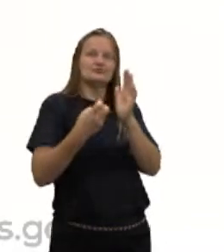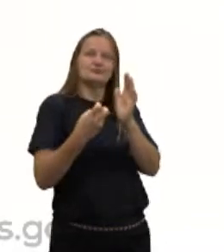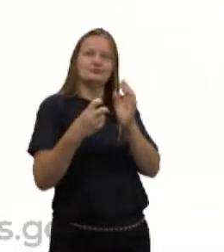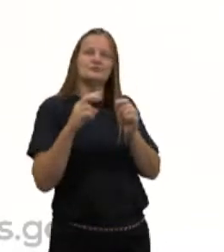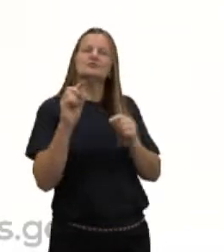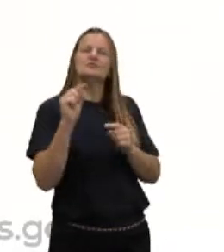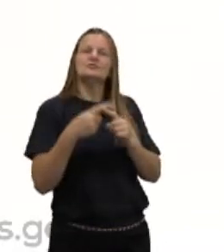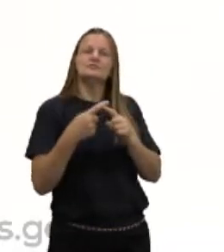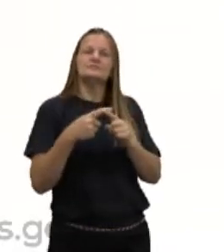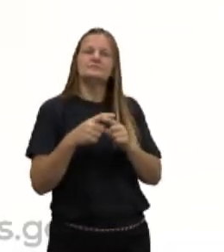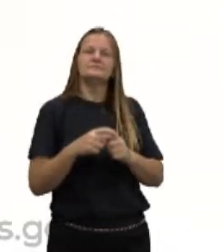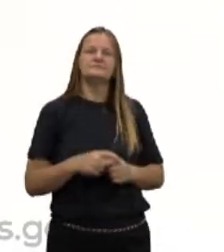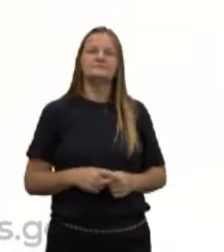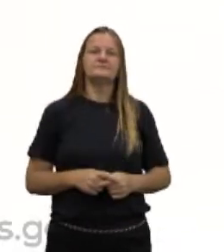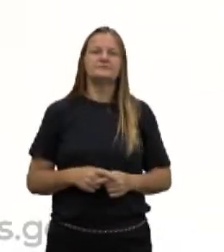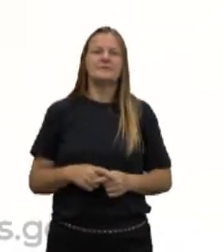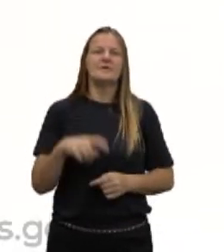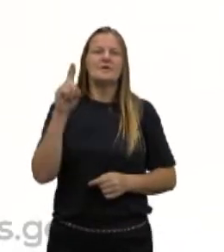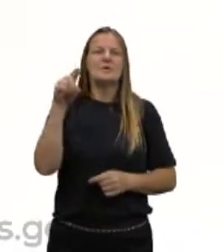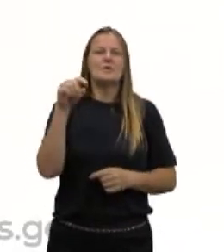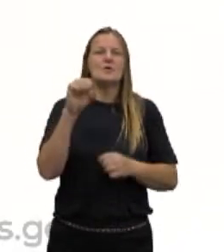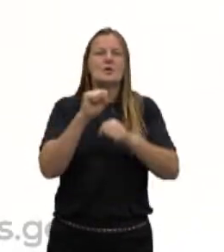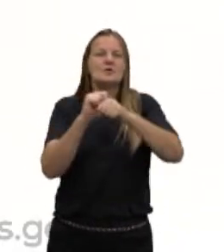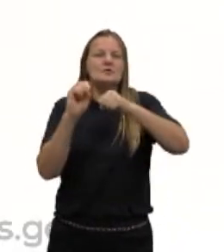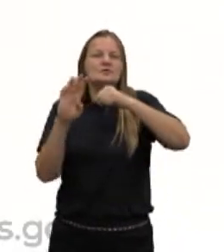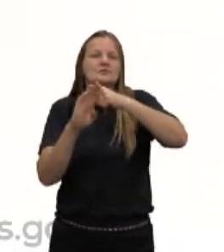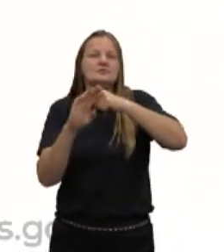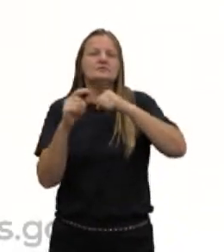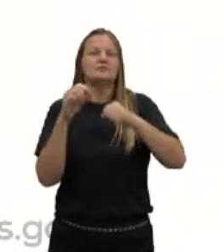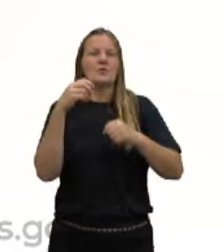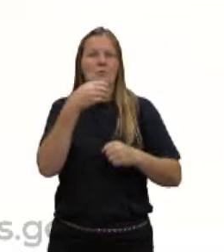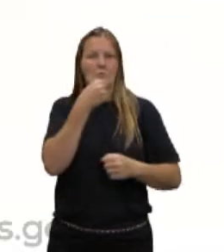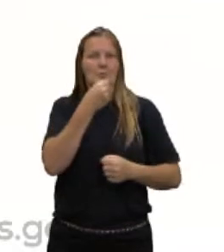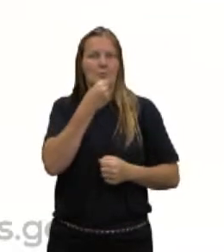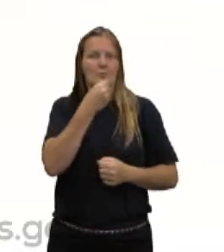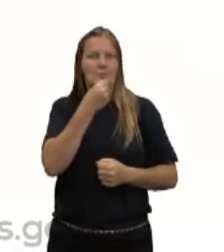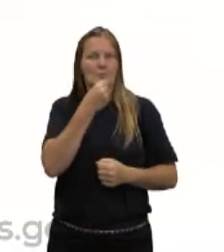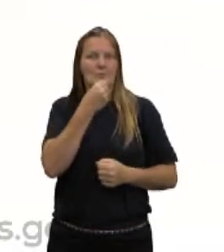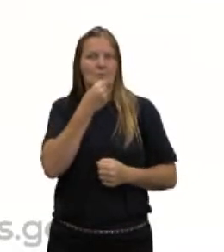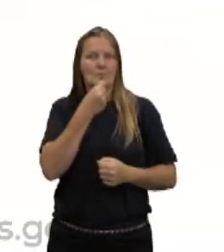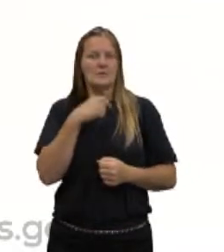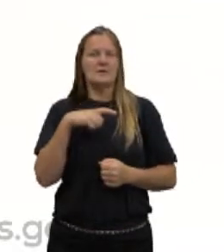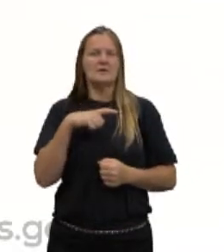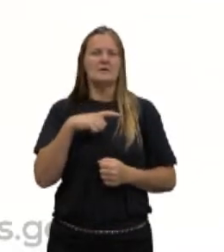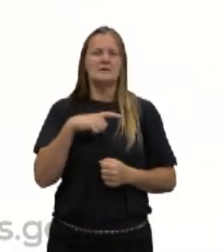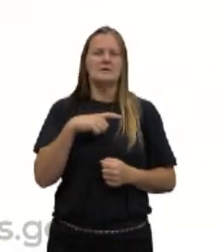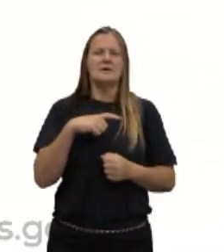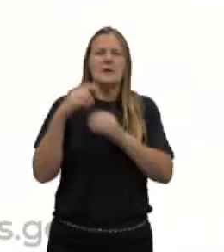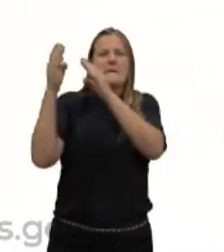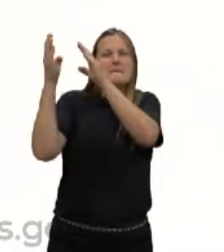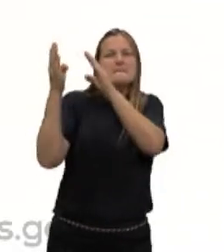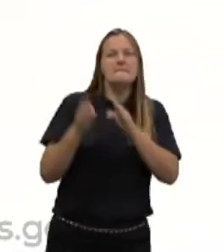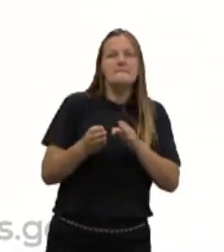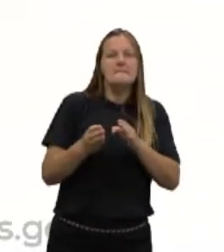dicionário diz o seguinte: é um substantivo masculino, estado do que é